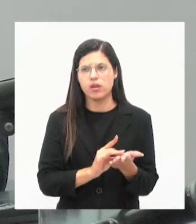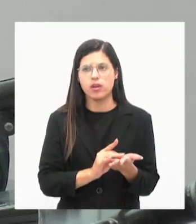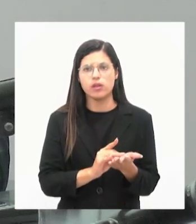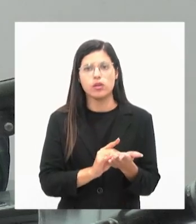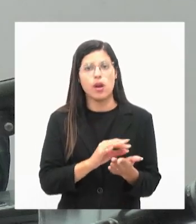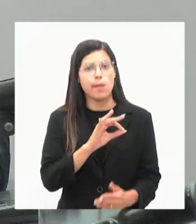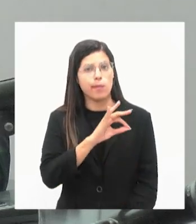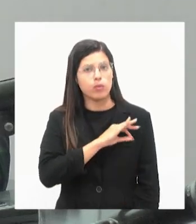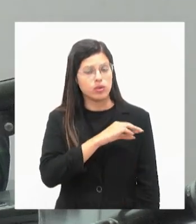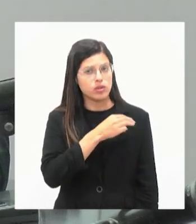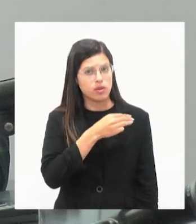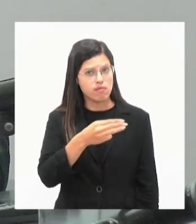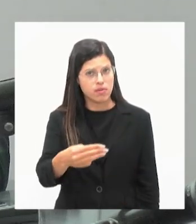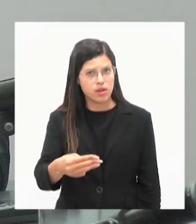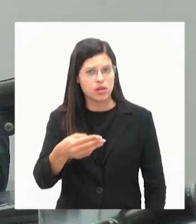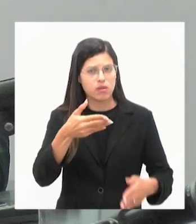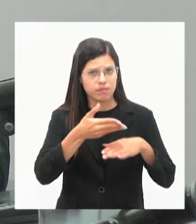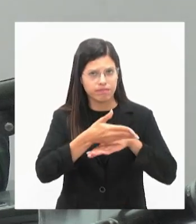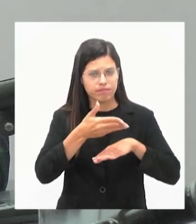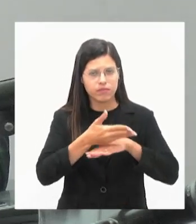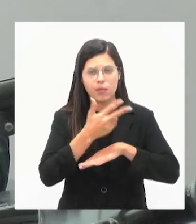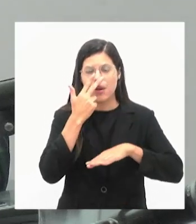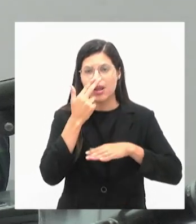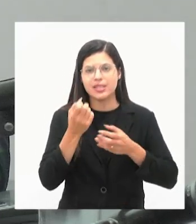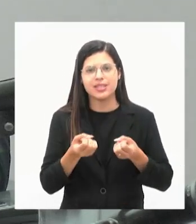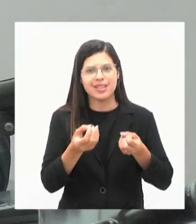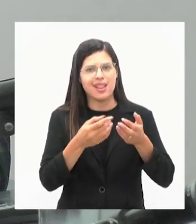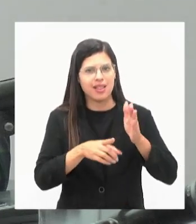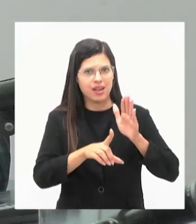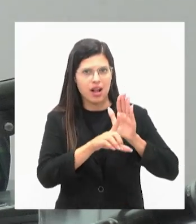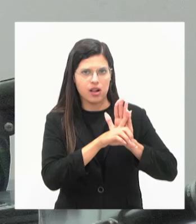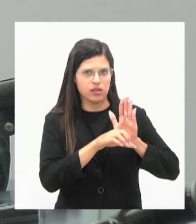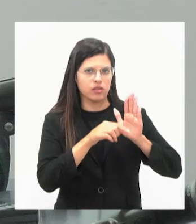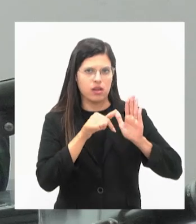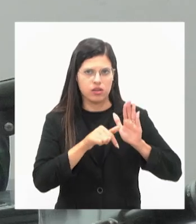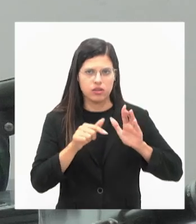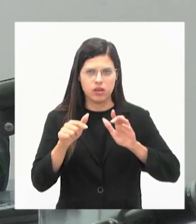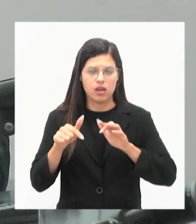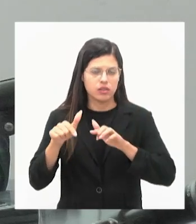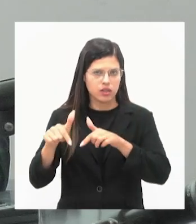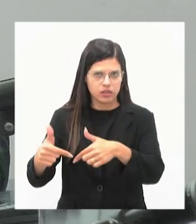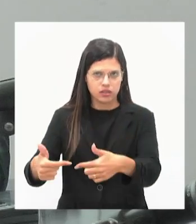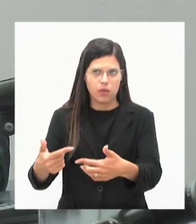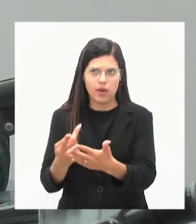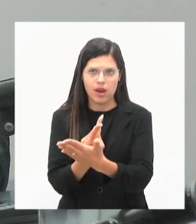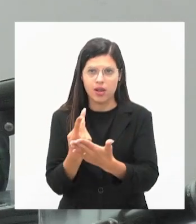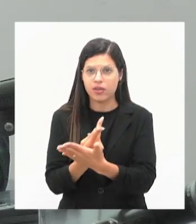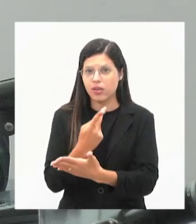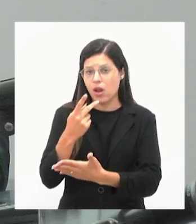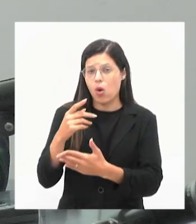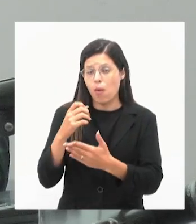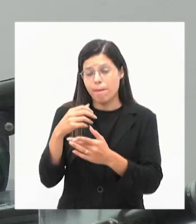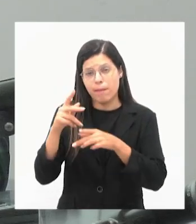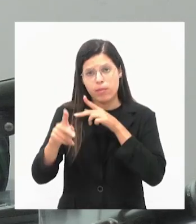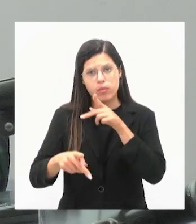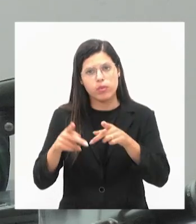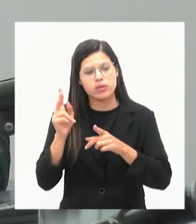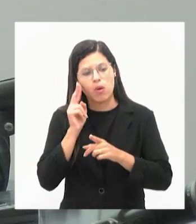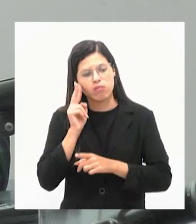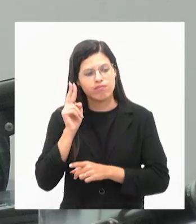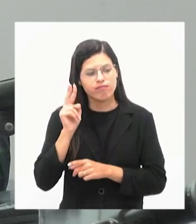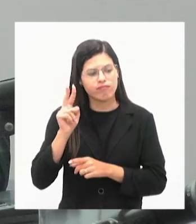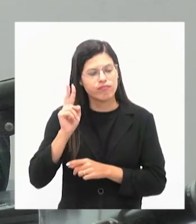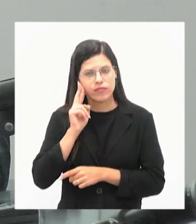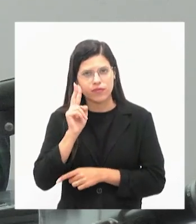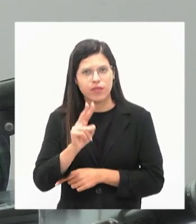Polícia Militar legitima as operações equivocadas. Então, o cidadão, quando passa e olha o policial fardado, viatura da Polícia Militar,